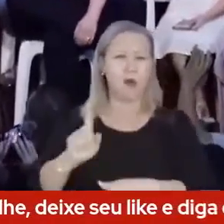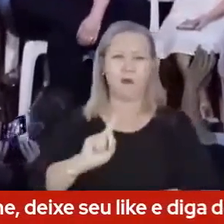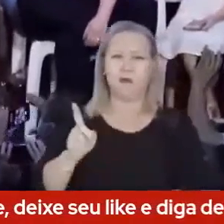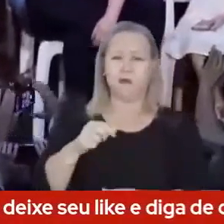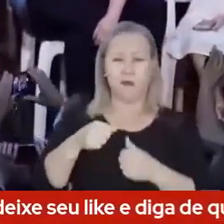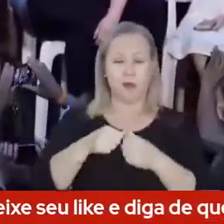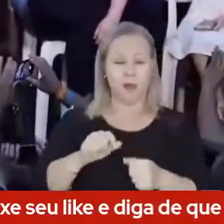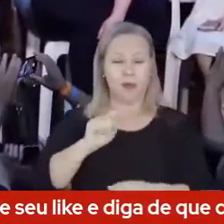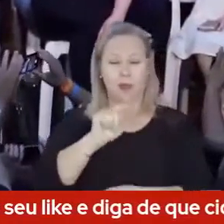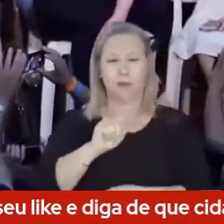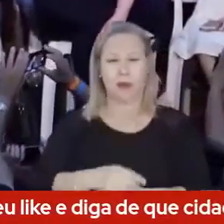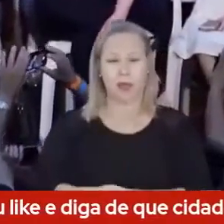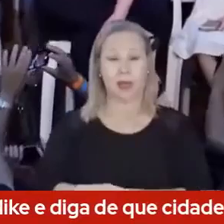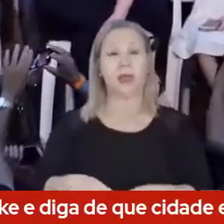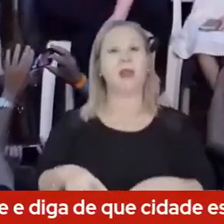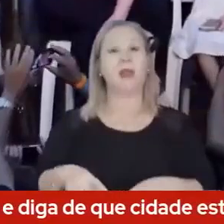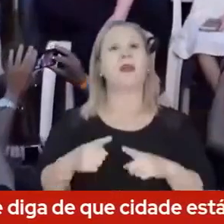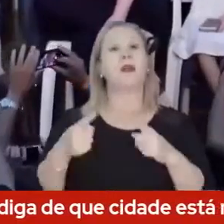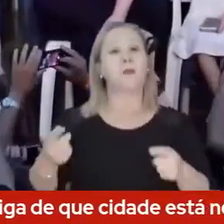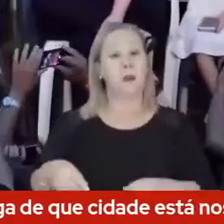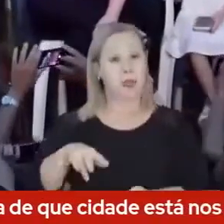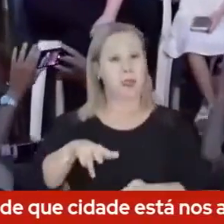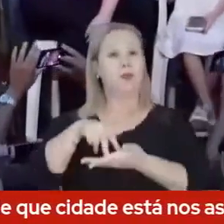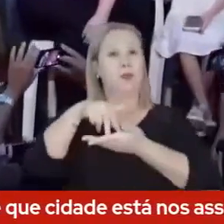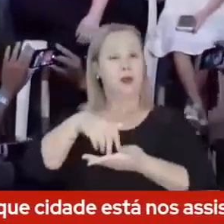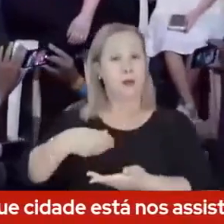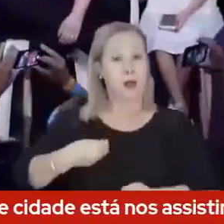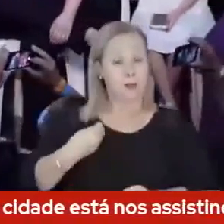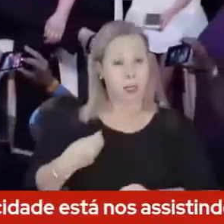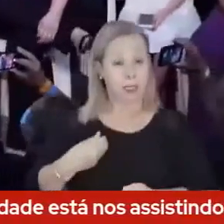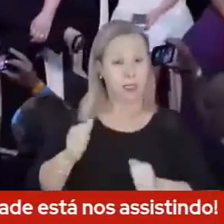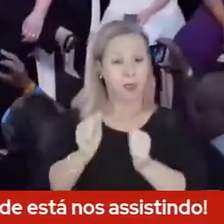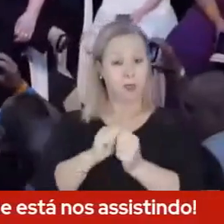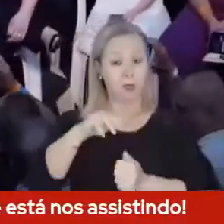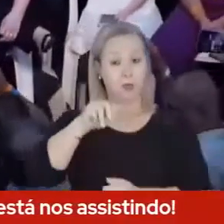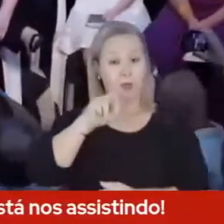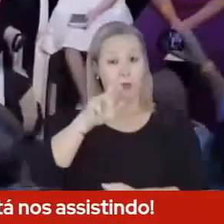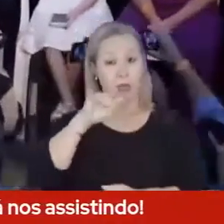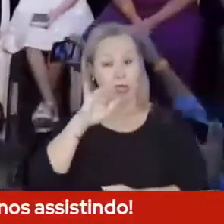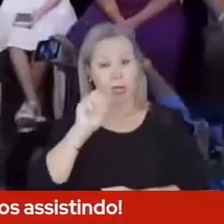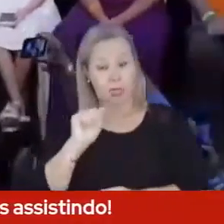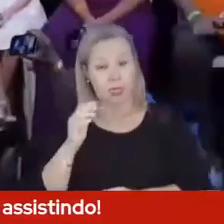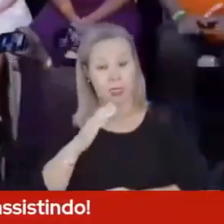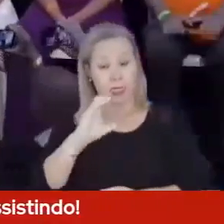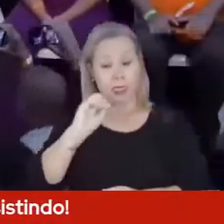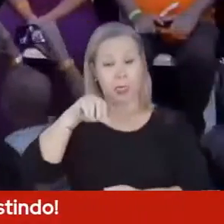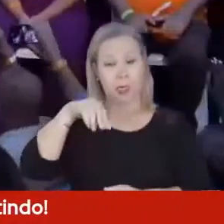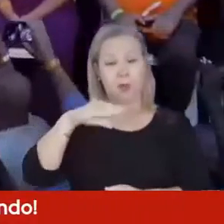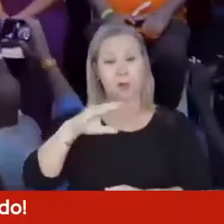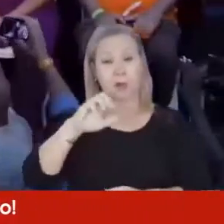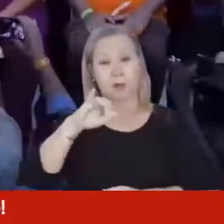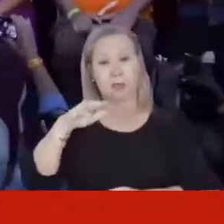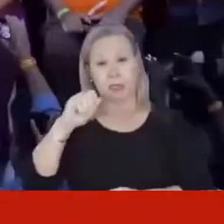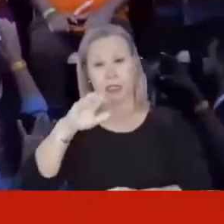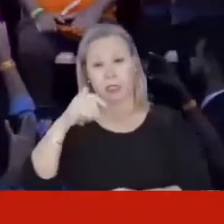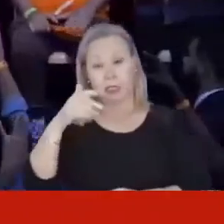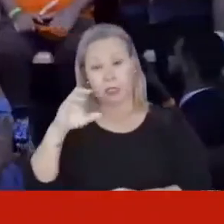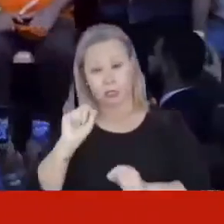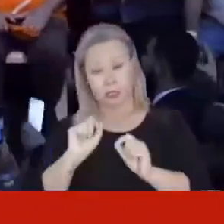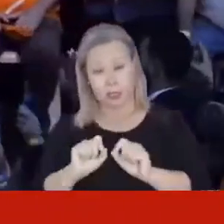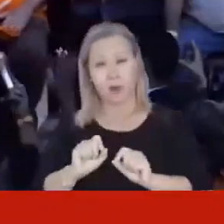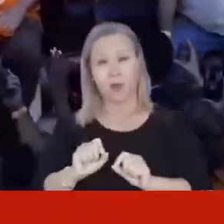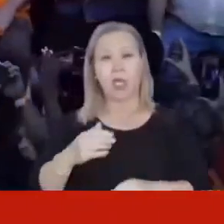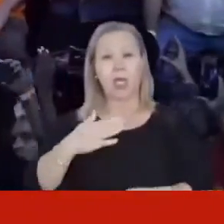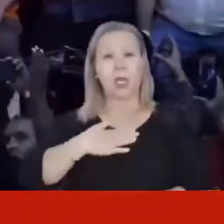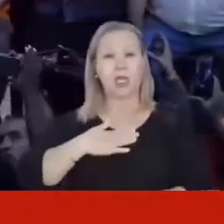da Conceição Tavares, que chorava que nem uma criança, e o governo encheu o palco da Câmara